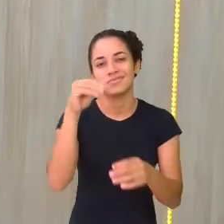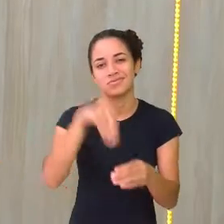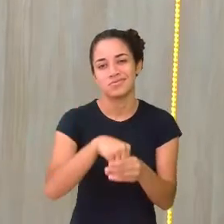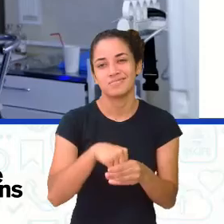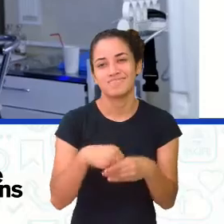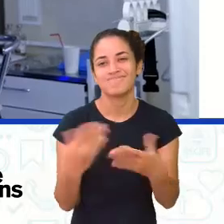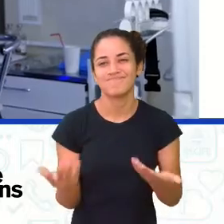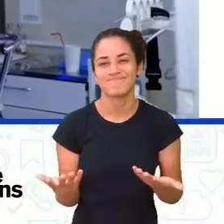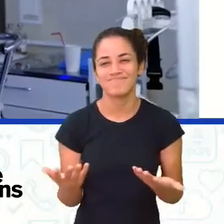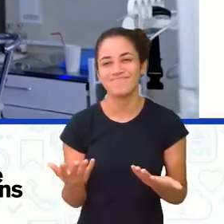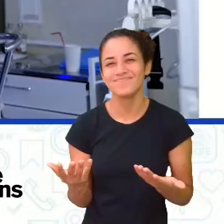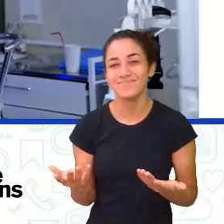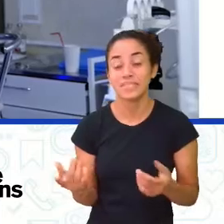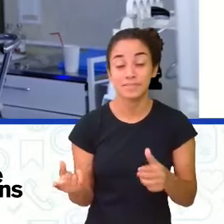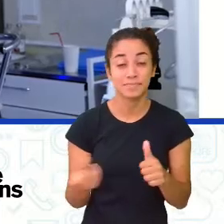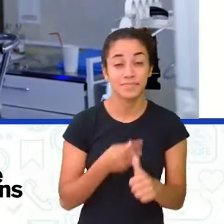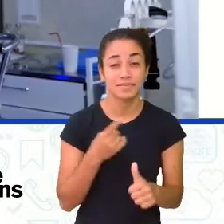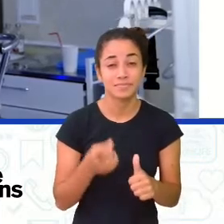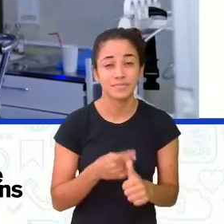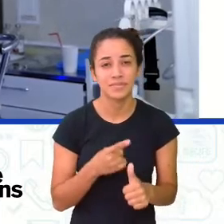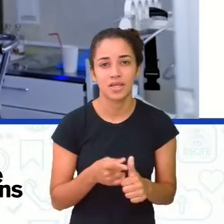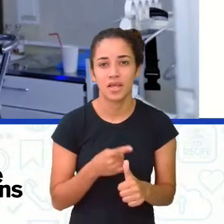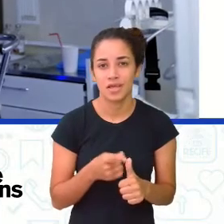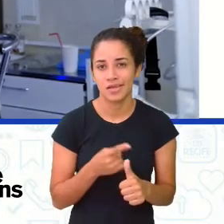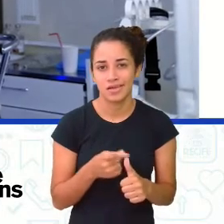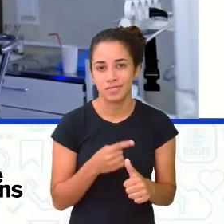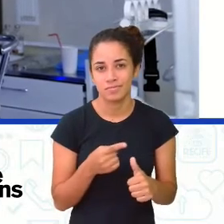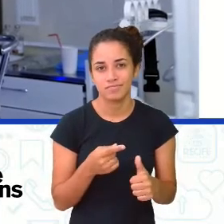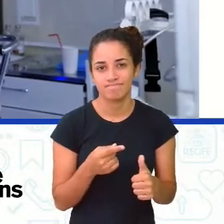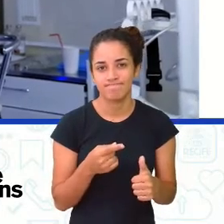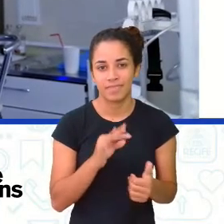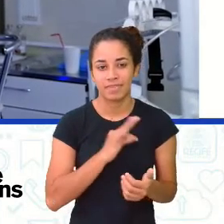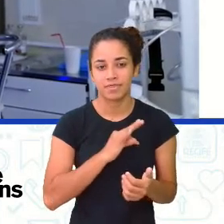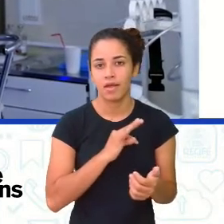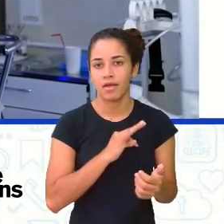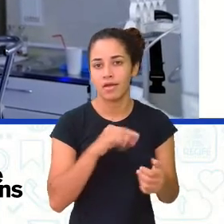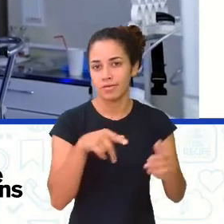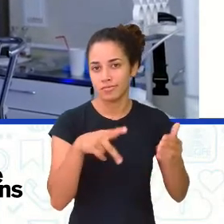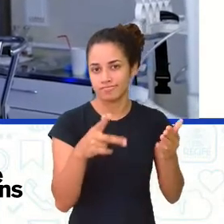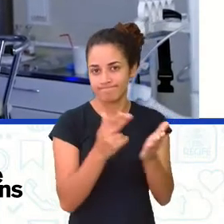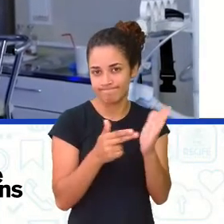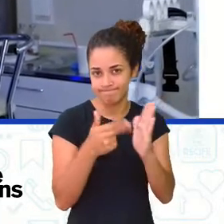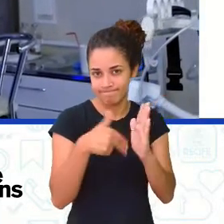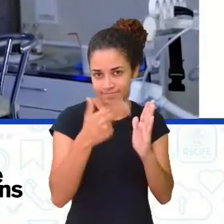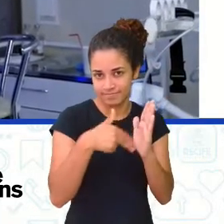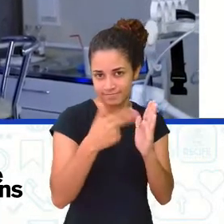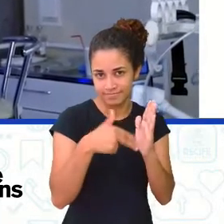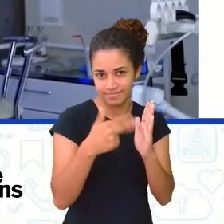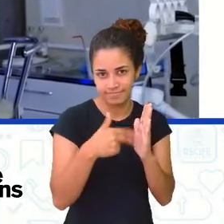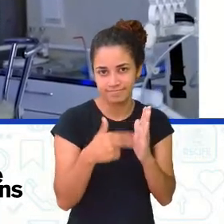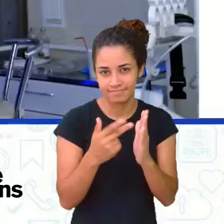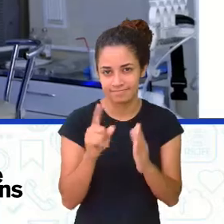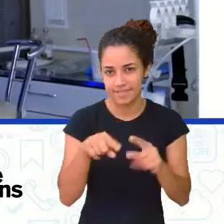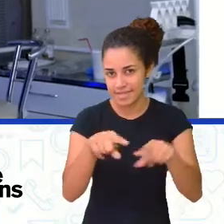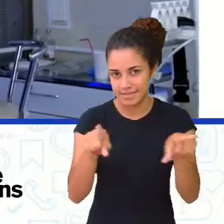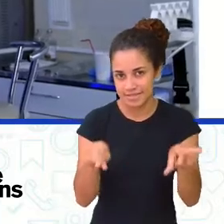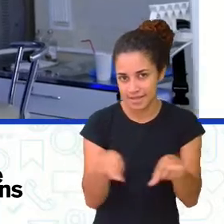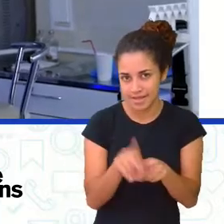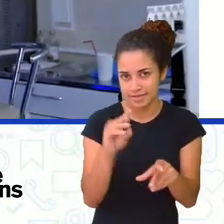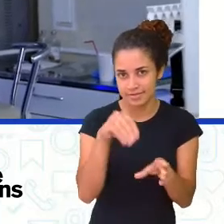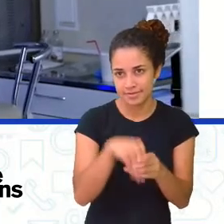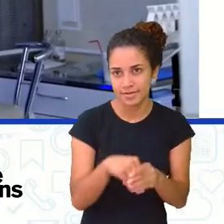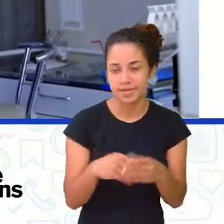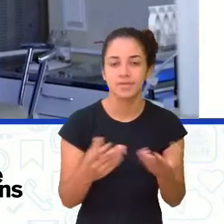do céu. De primeiro, procedimentos cirúrgicos, claro que ainda existe, né? As salas precisavam de mais